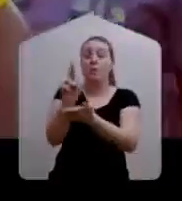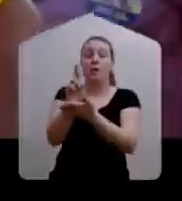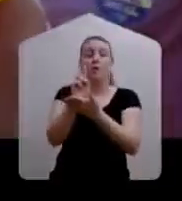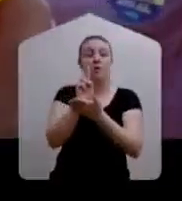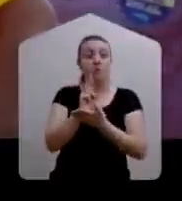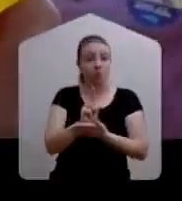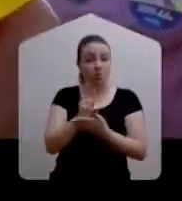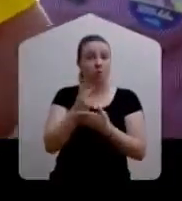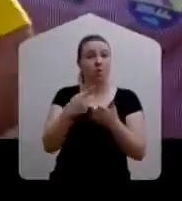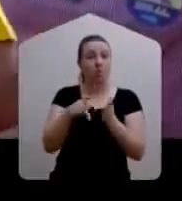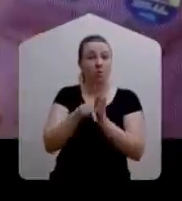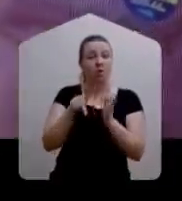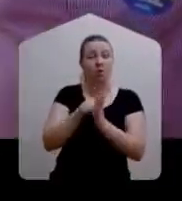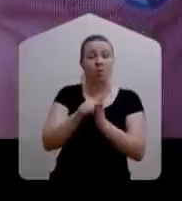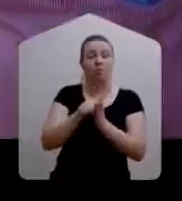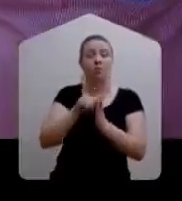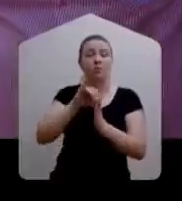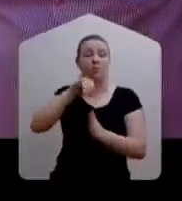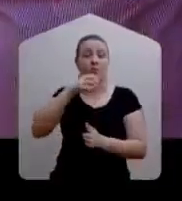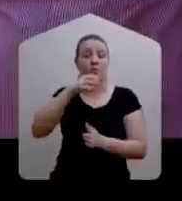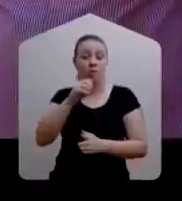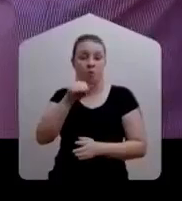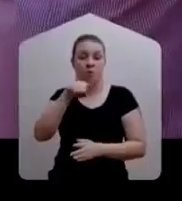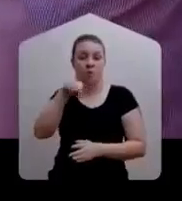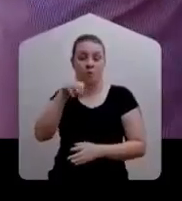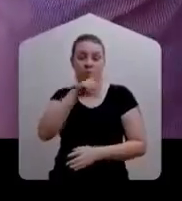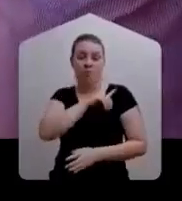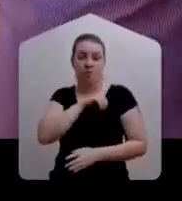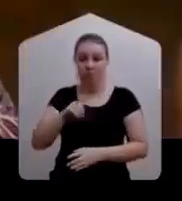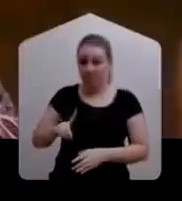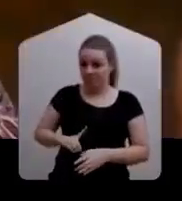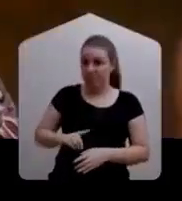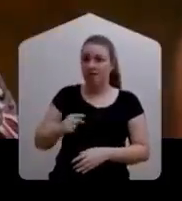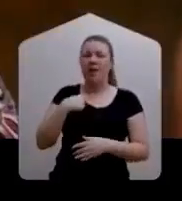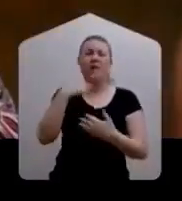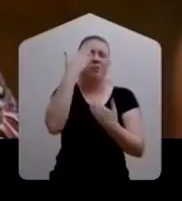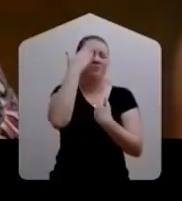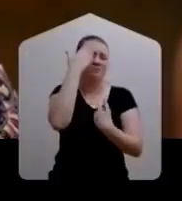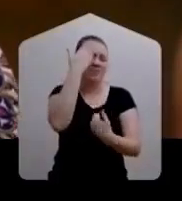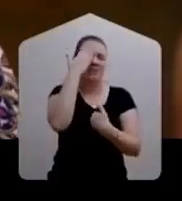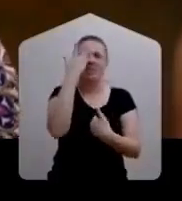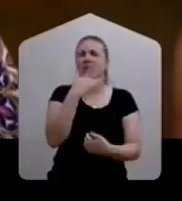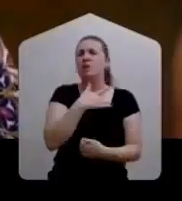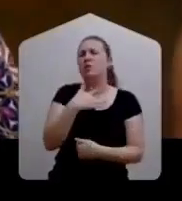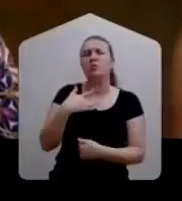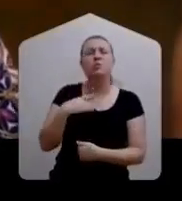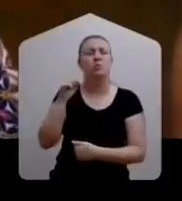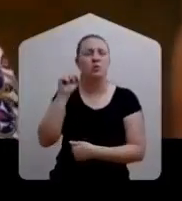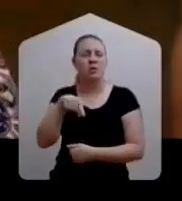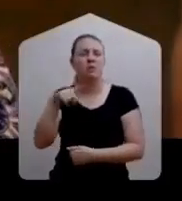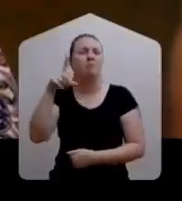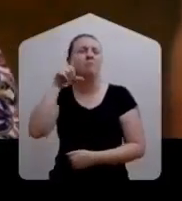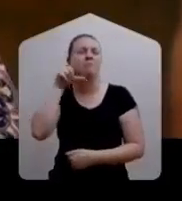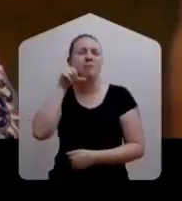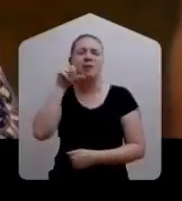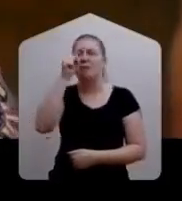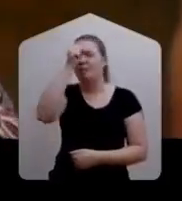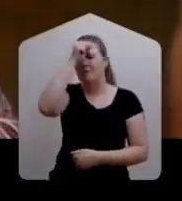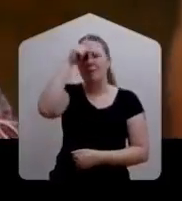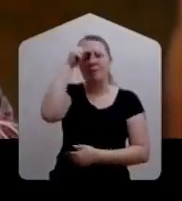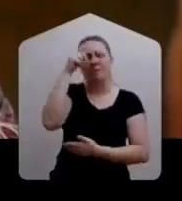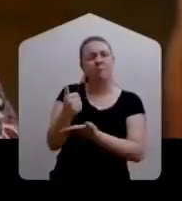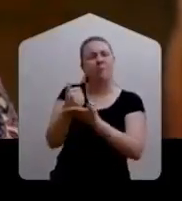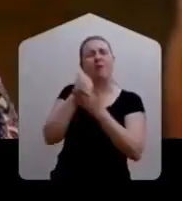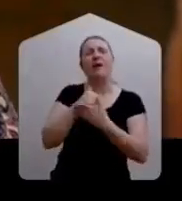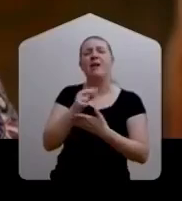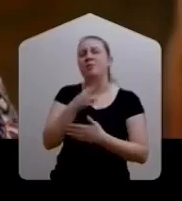emenda do deputado estadual, doutor João. Eu agradeço muito a saúde daqui de Tangará, o nosso prefeito, que tem ajudado muita gente,